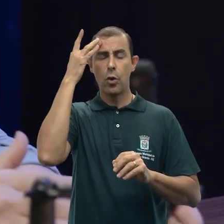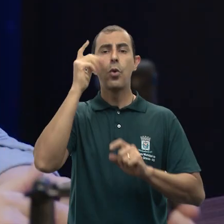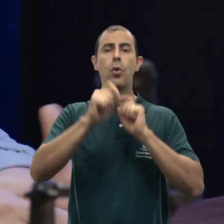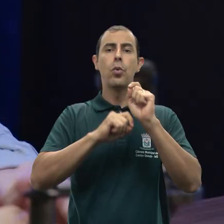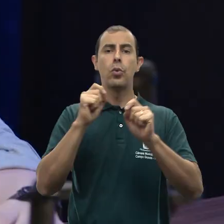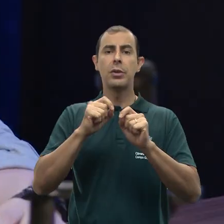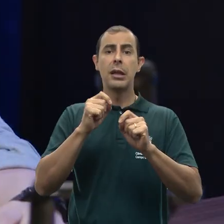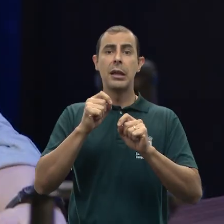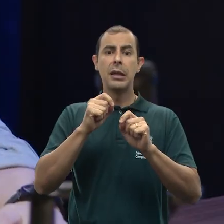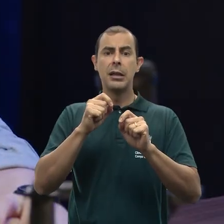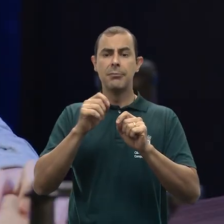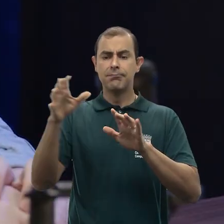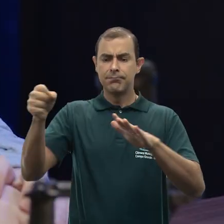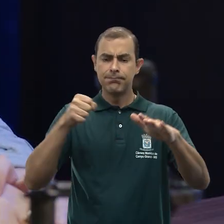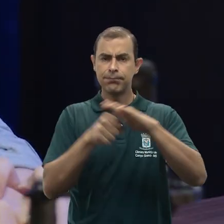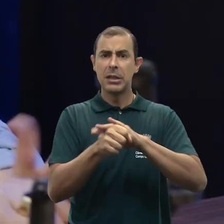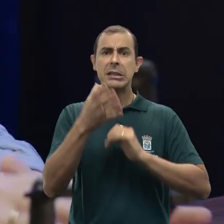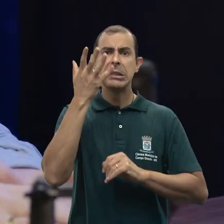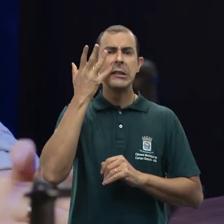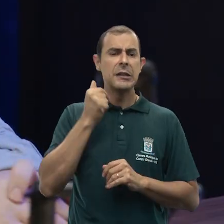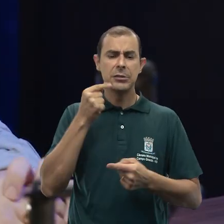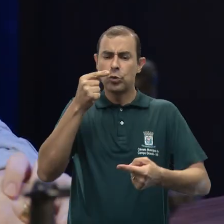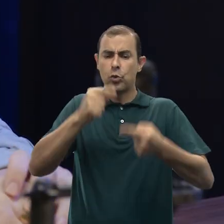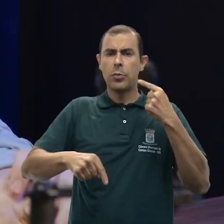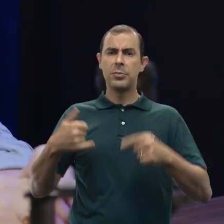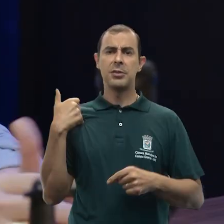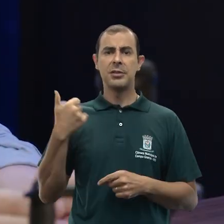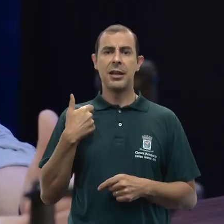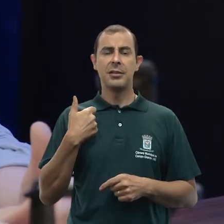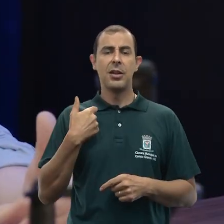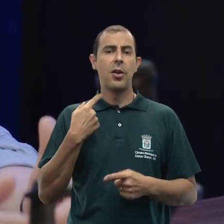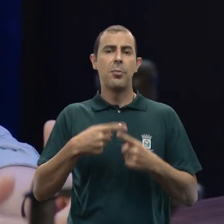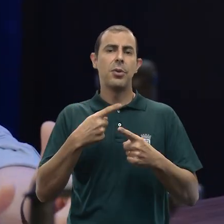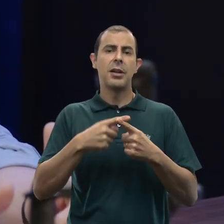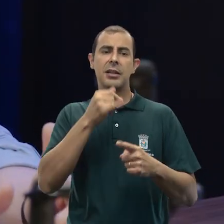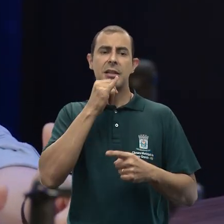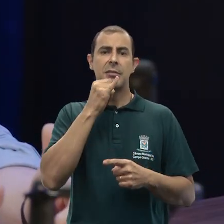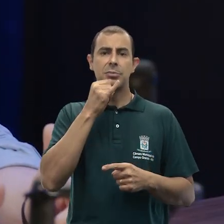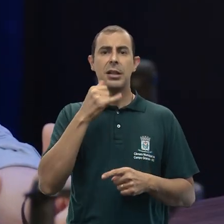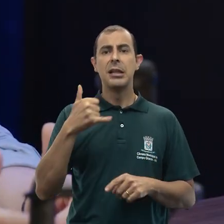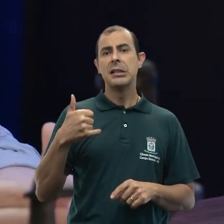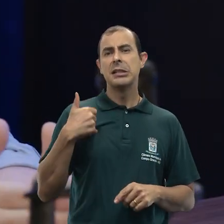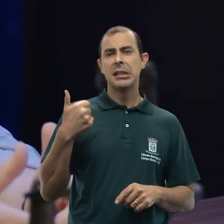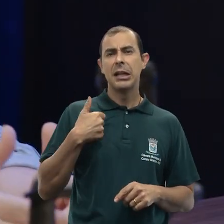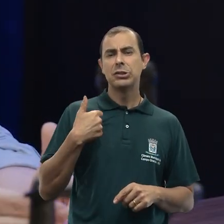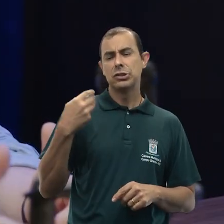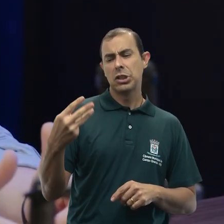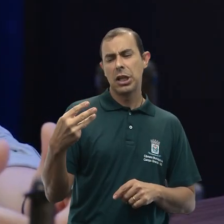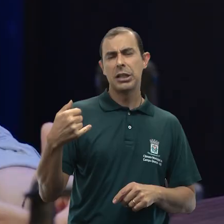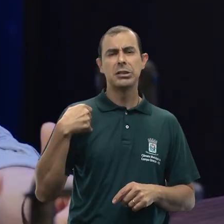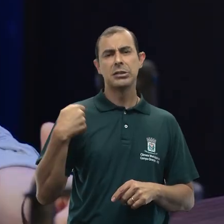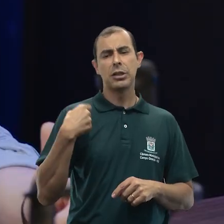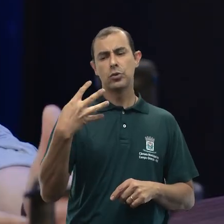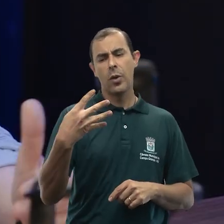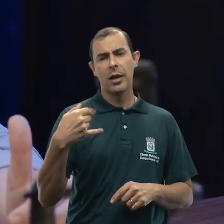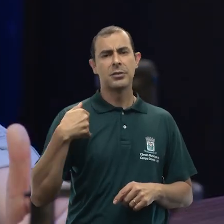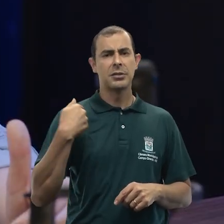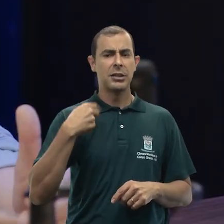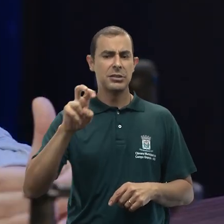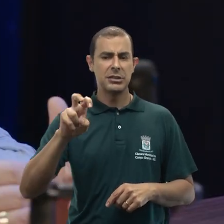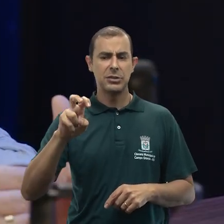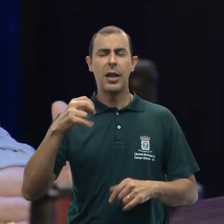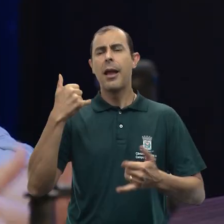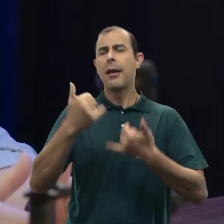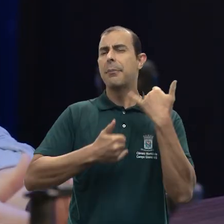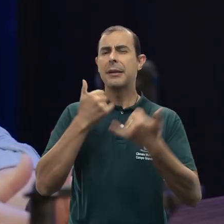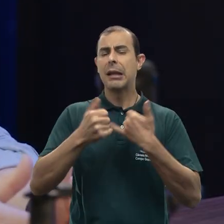crianças a condições não ideais para a idade dela. E não faz sentido uma criança de 3, 4, 5 anos